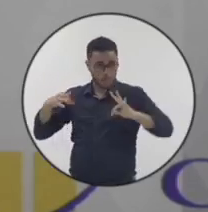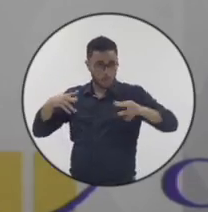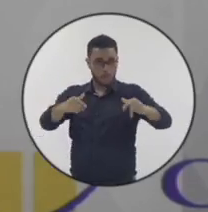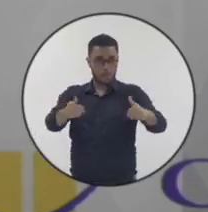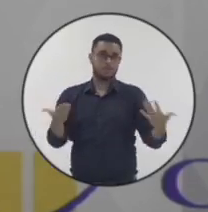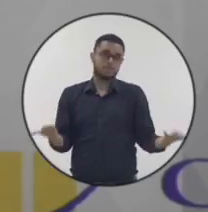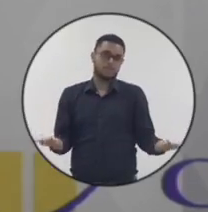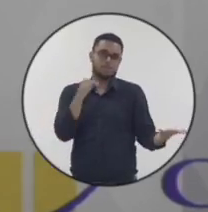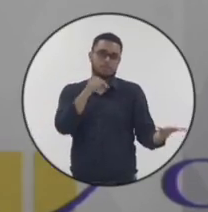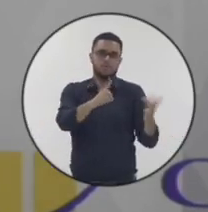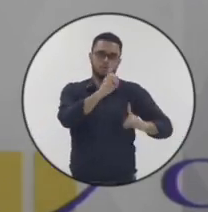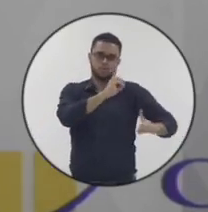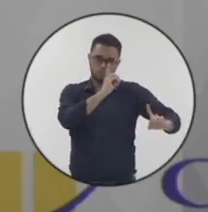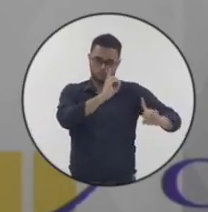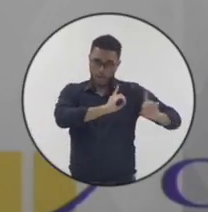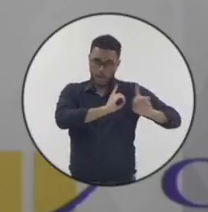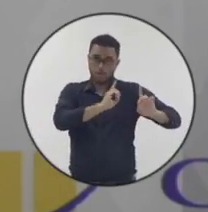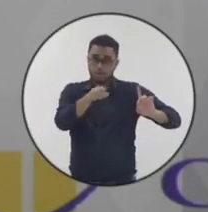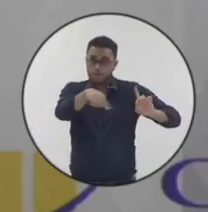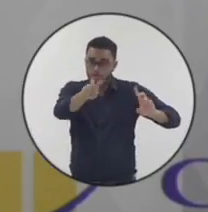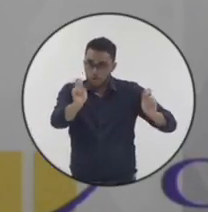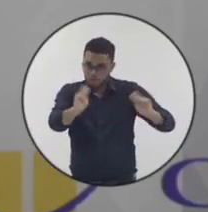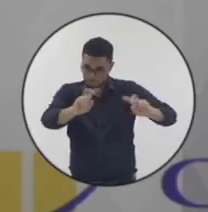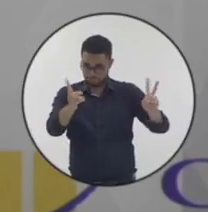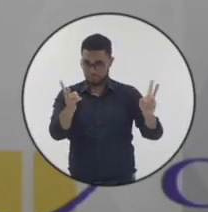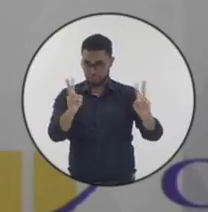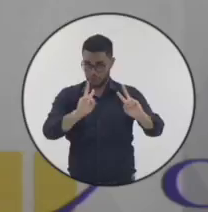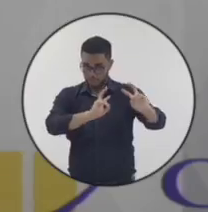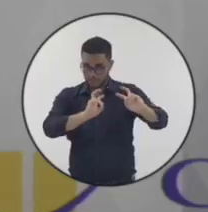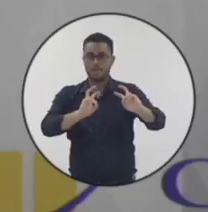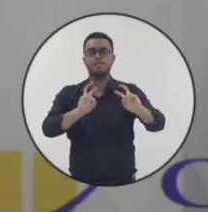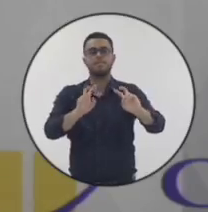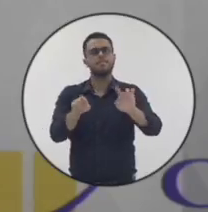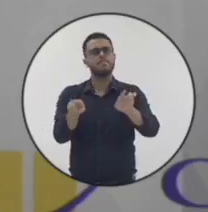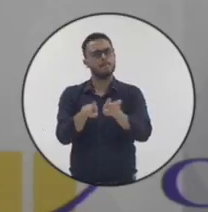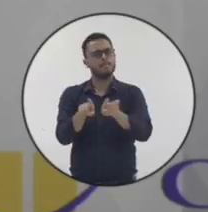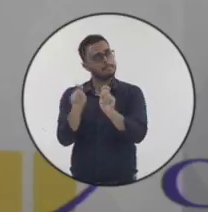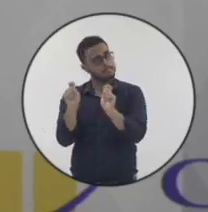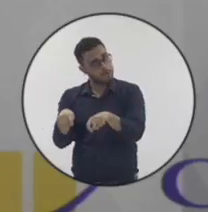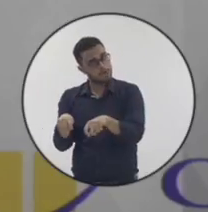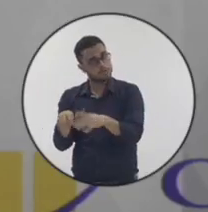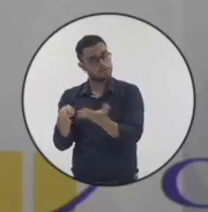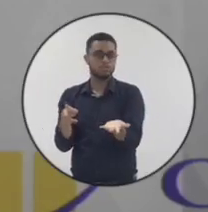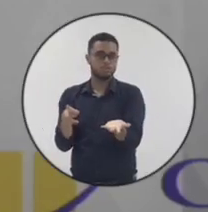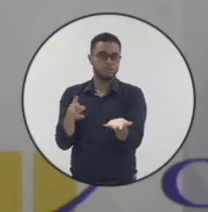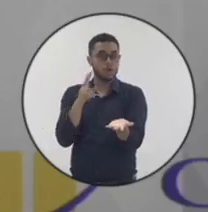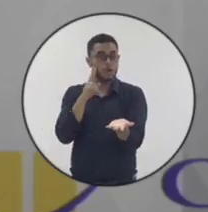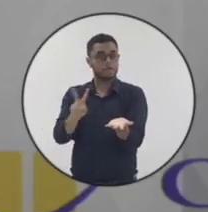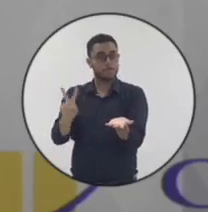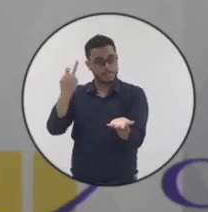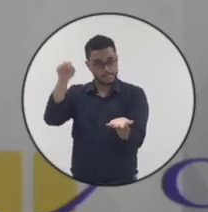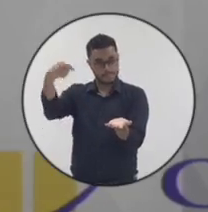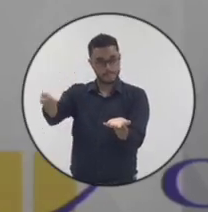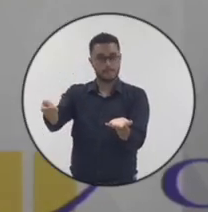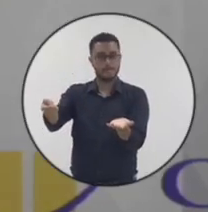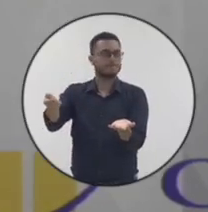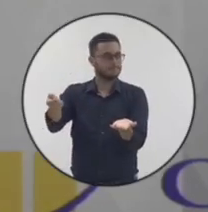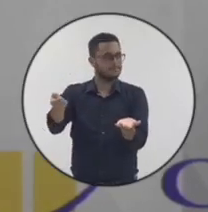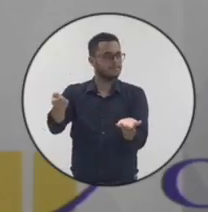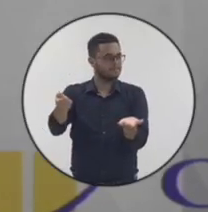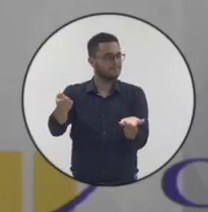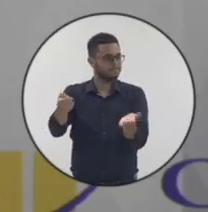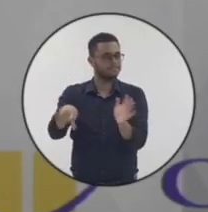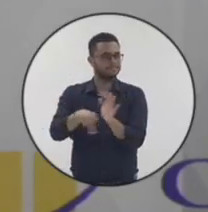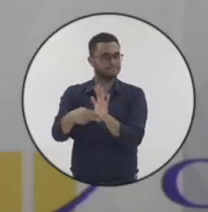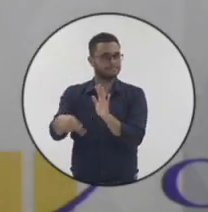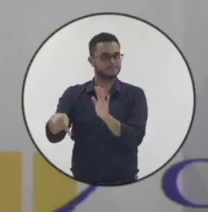diálogo, além de poder ser acompanhado ao vivo, em tempo real, ele também poderá ser acessado posteriormente na própria página do